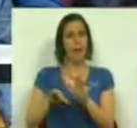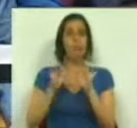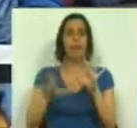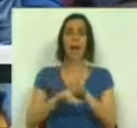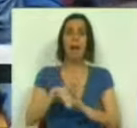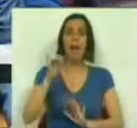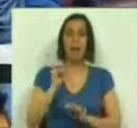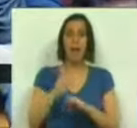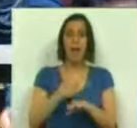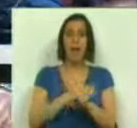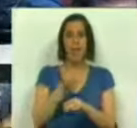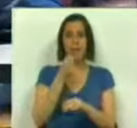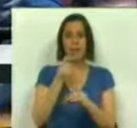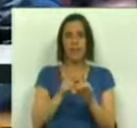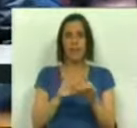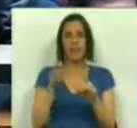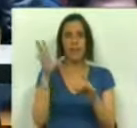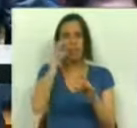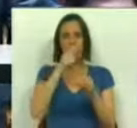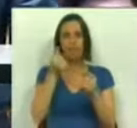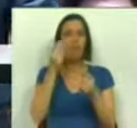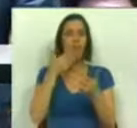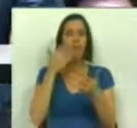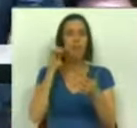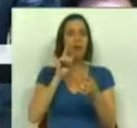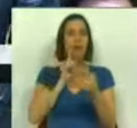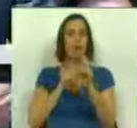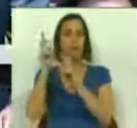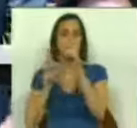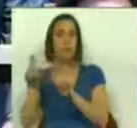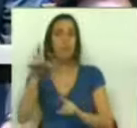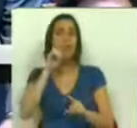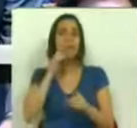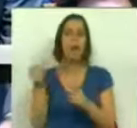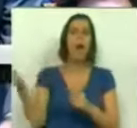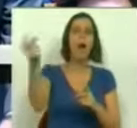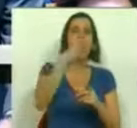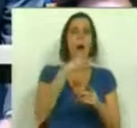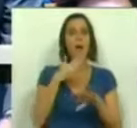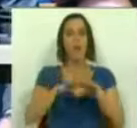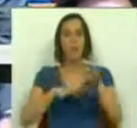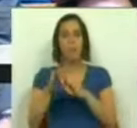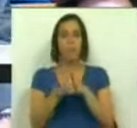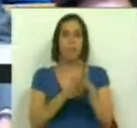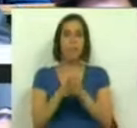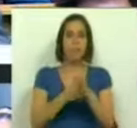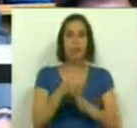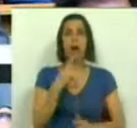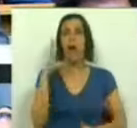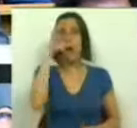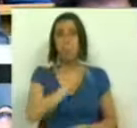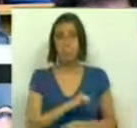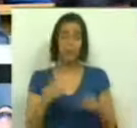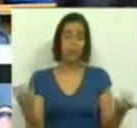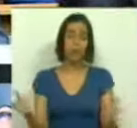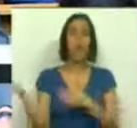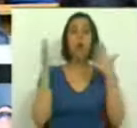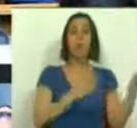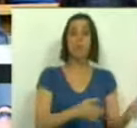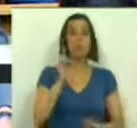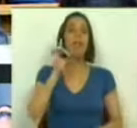as leis anti-dumping e com normas protecionistas de que esses países muitas vezes usam e abusam. Por outro